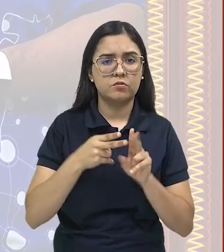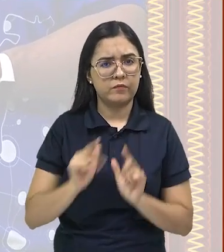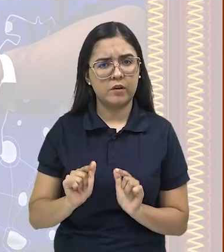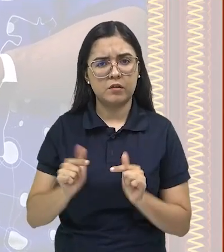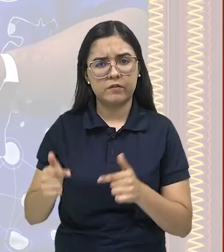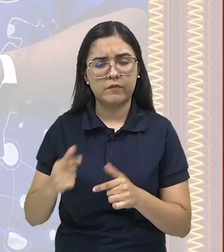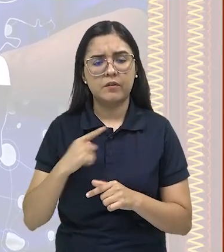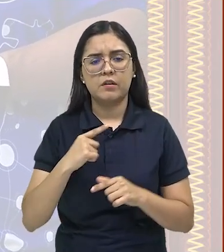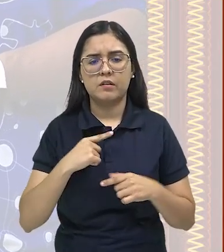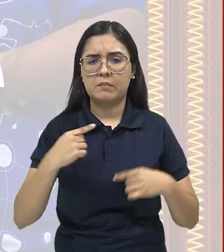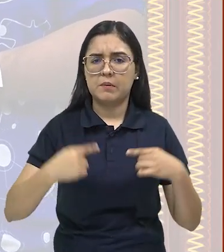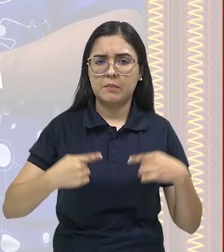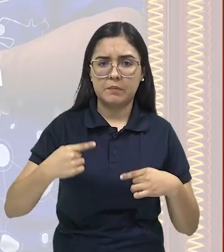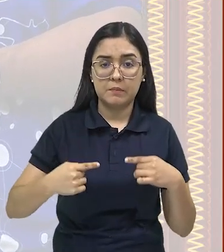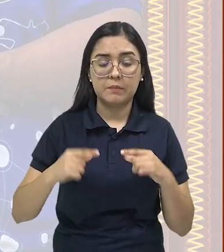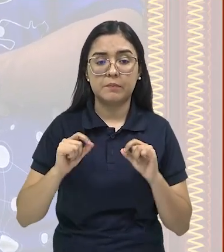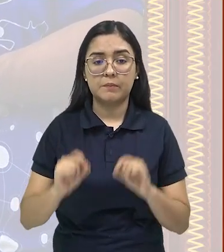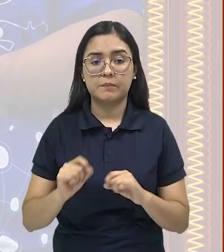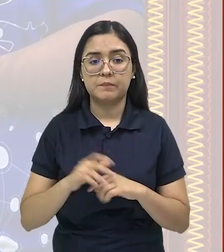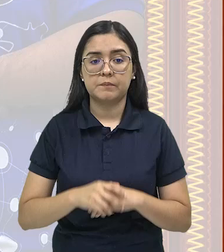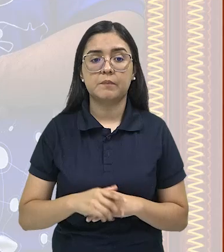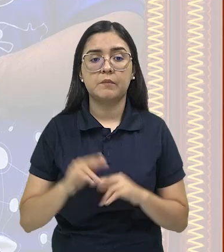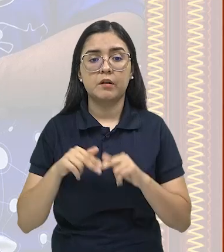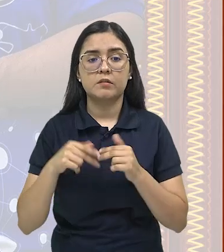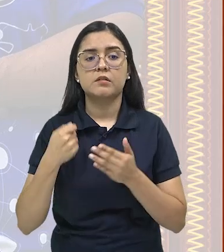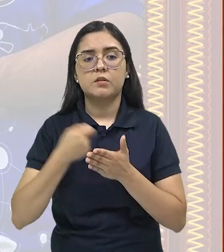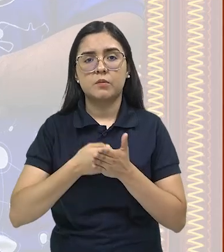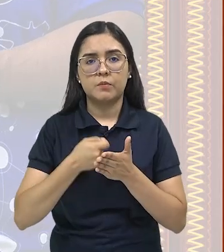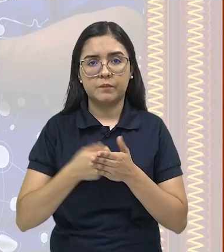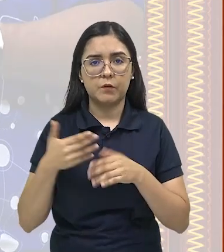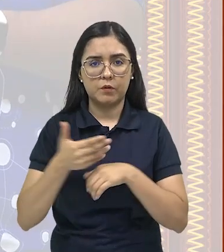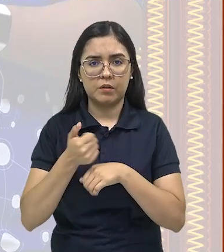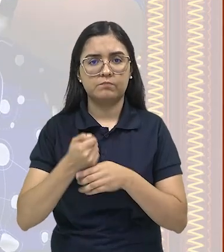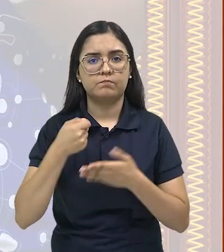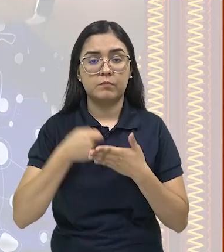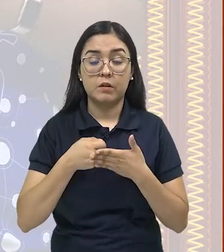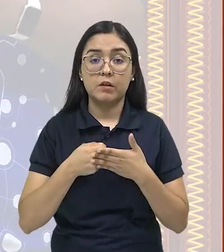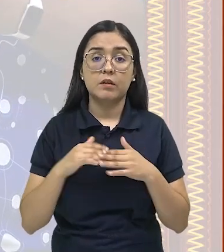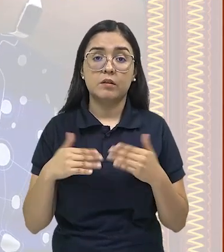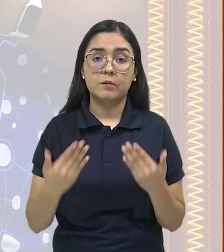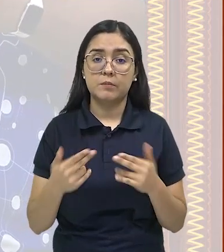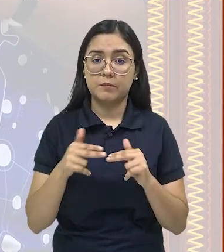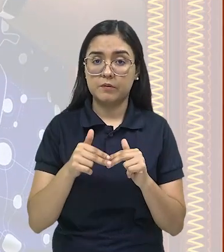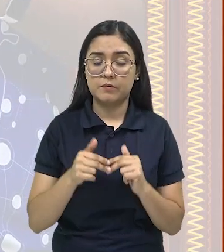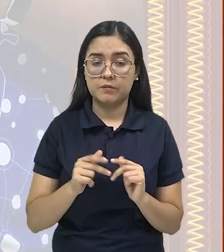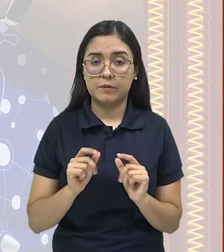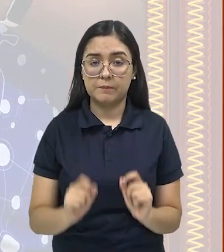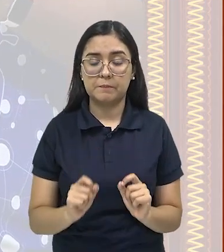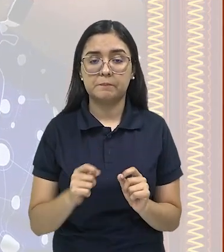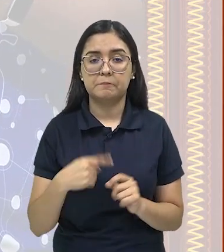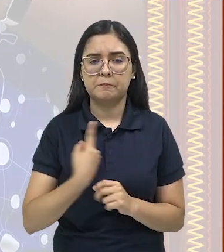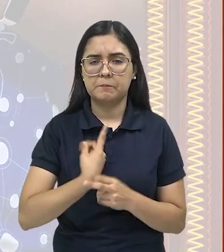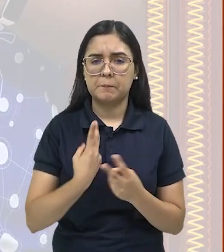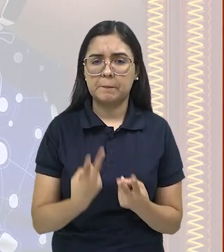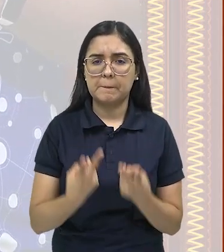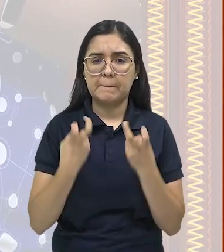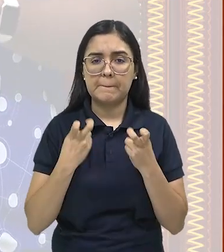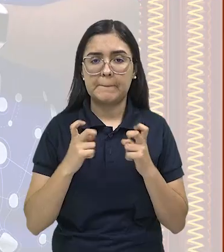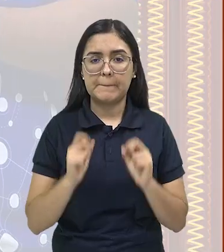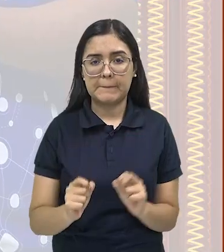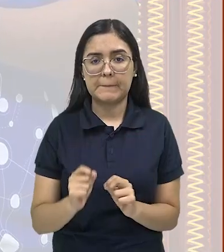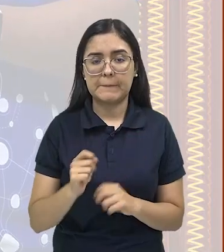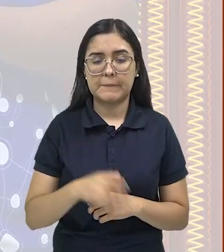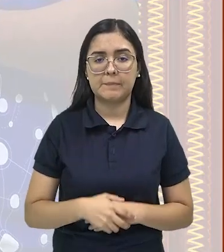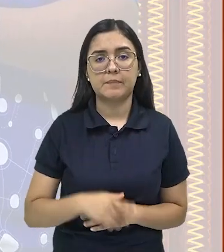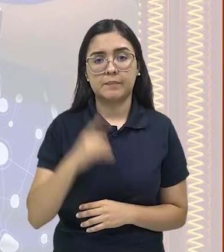vamos ter conflitos e levantes contra a imposição colonial. Então foi por isso que a gente vai perceber que foi